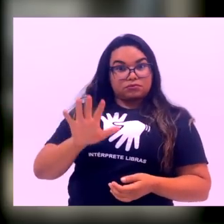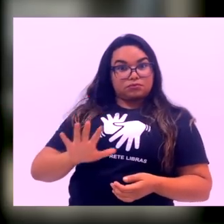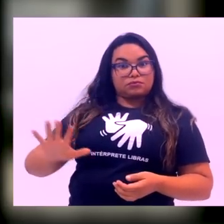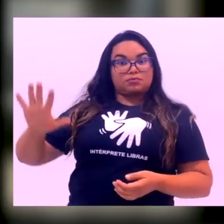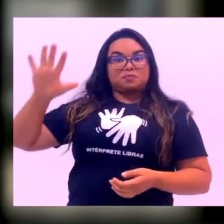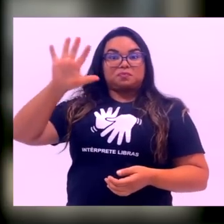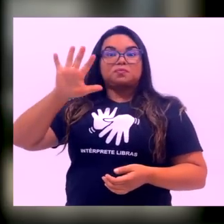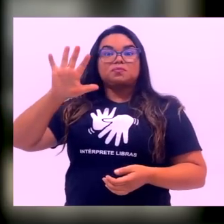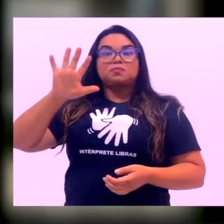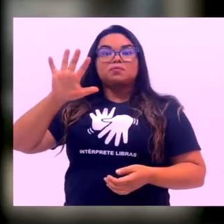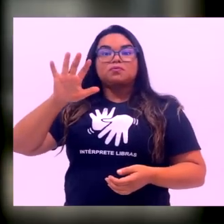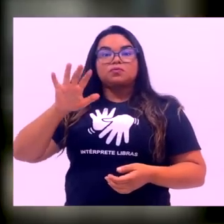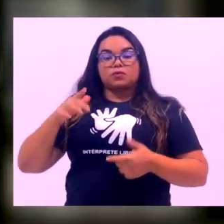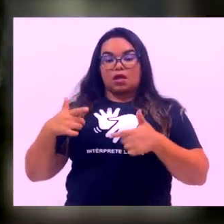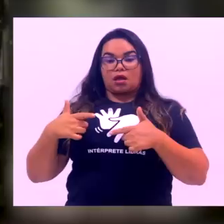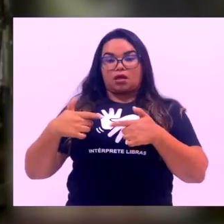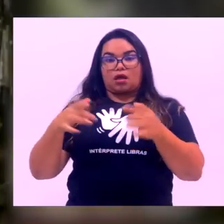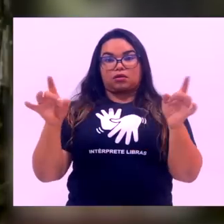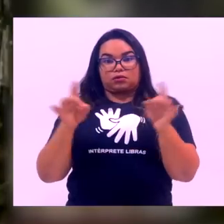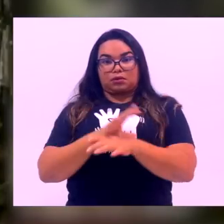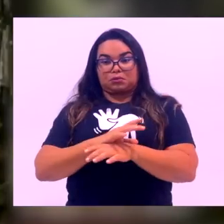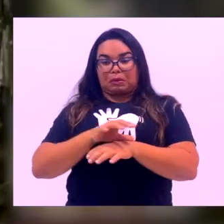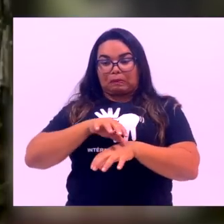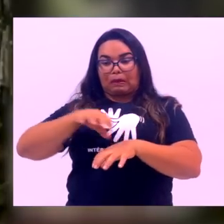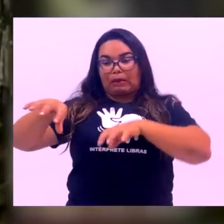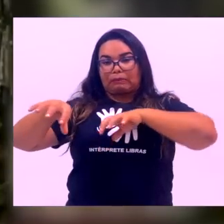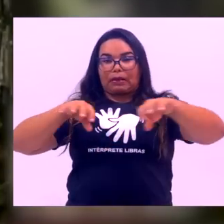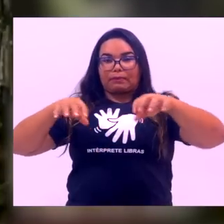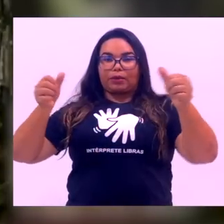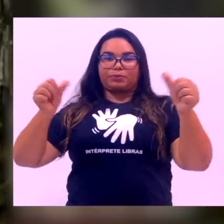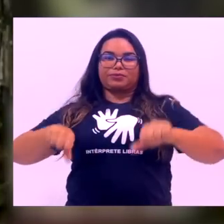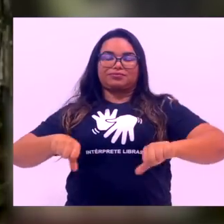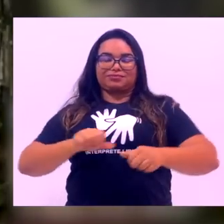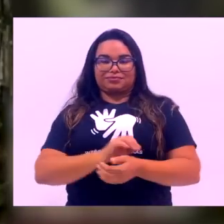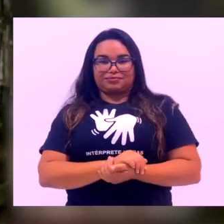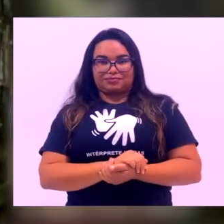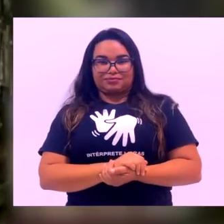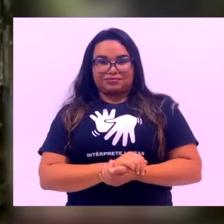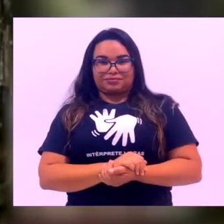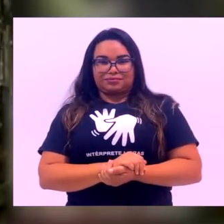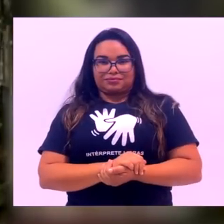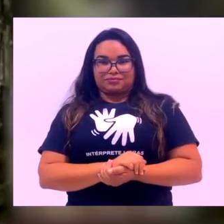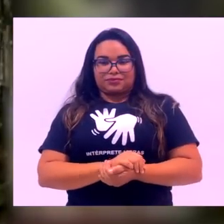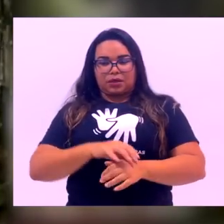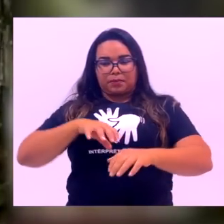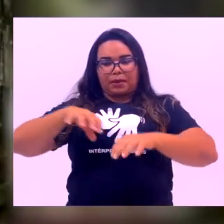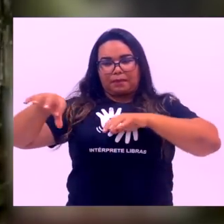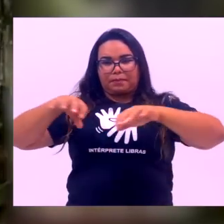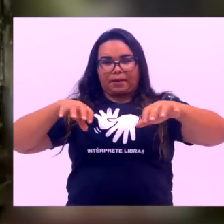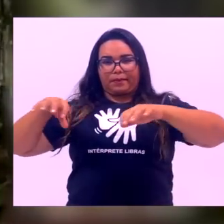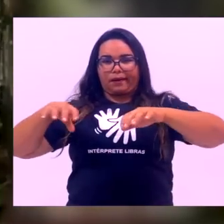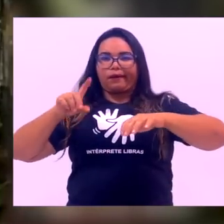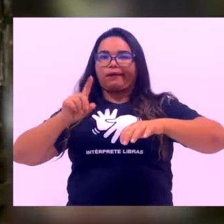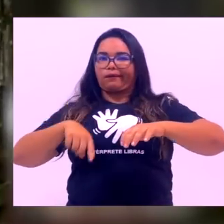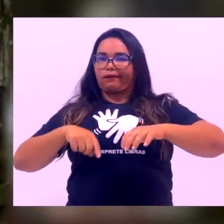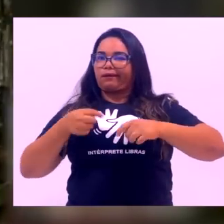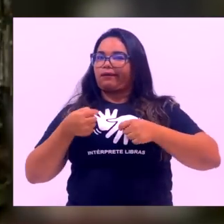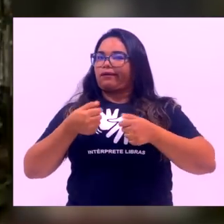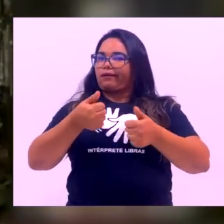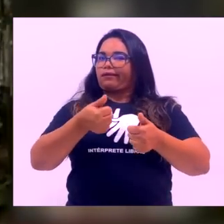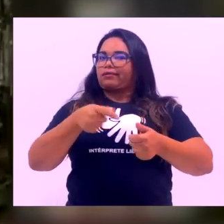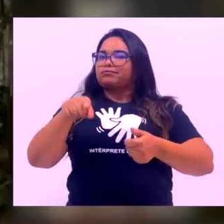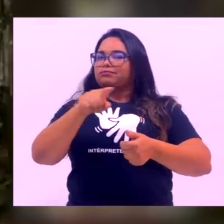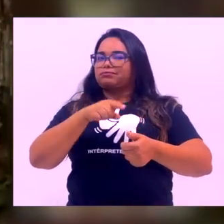A Europa se tornou mais dividida após a guerra do que antes. Mas essa divisão era enganosa, como vocês